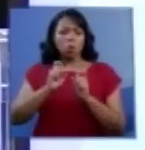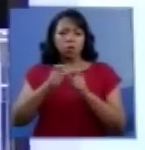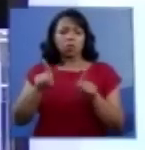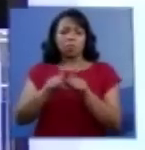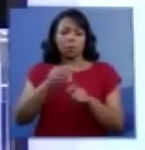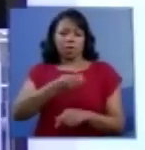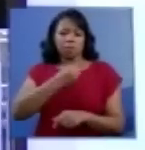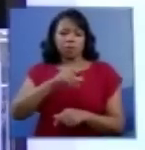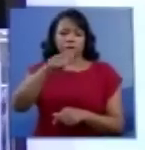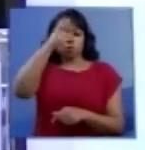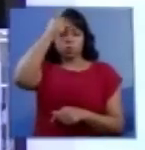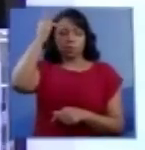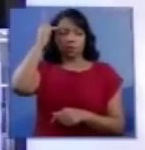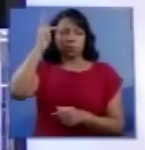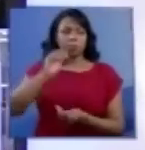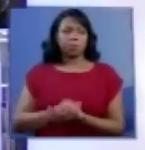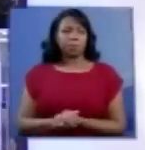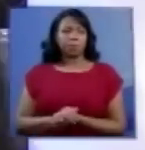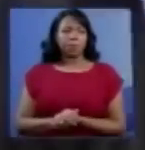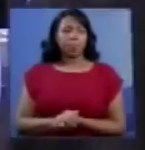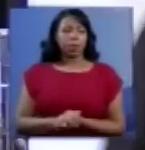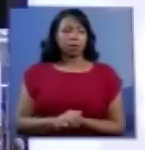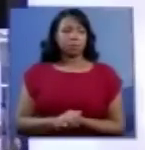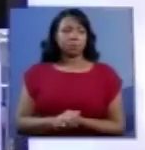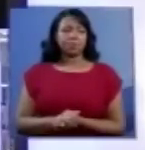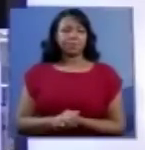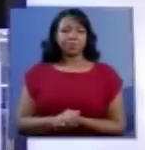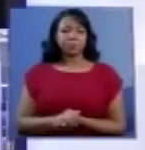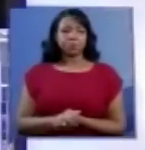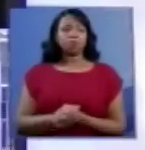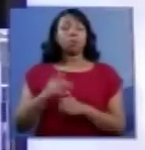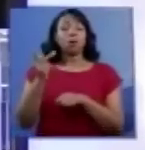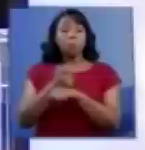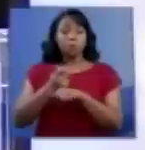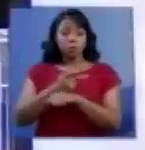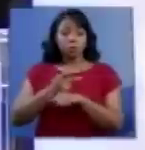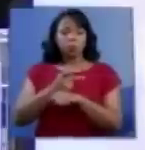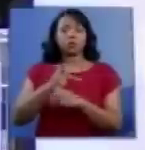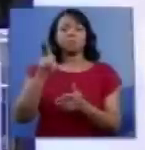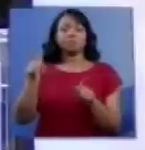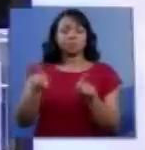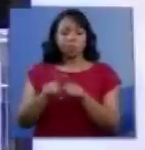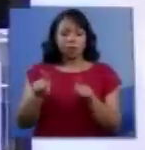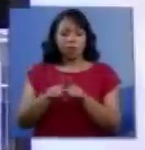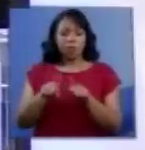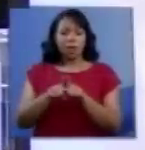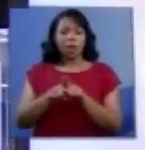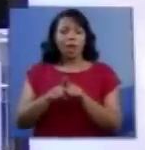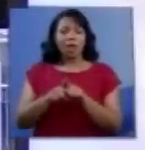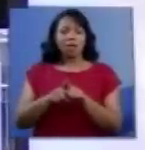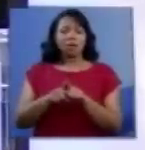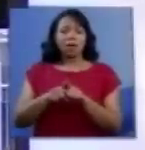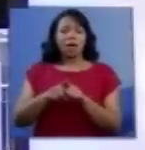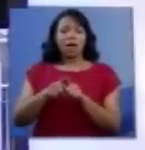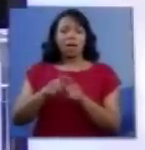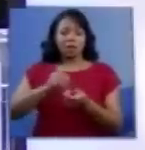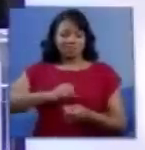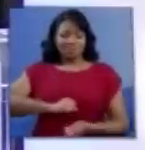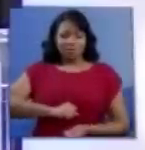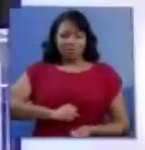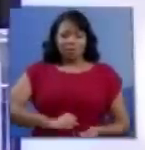sobre a vida de outra pessoa então procura-se na verdade eliminar o feto com a